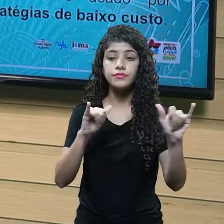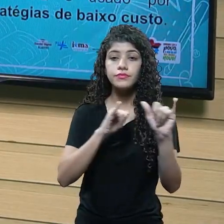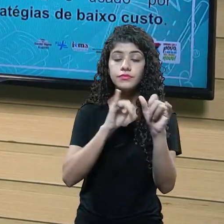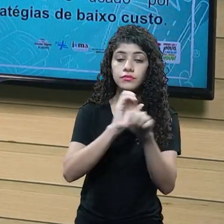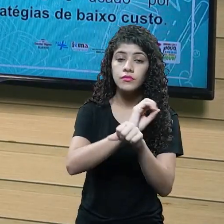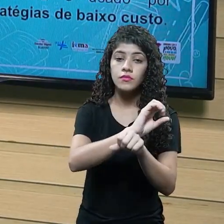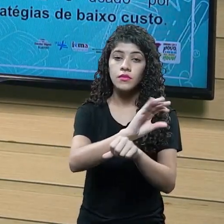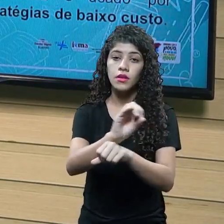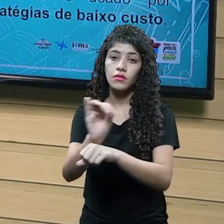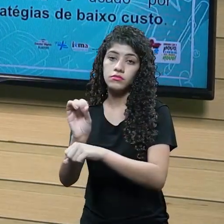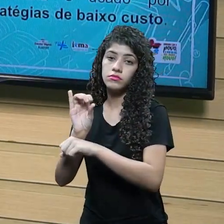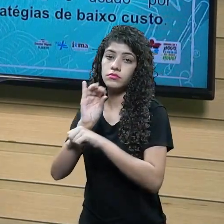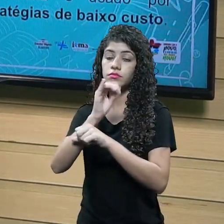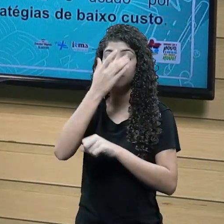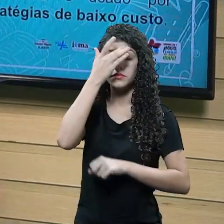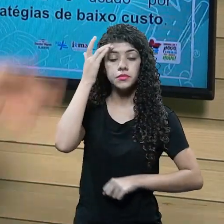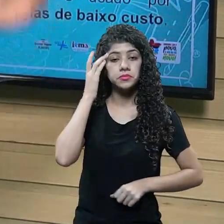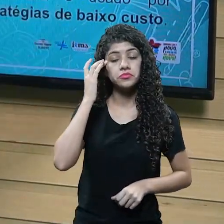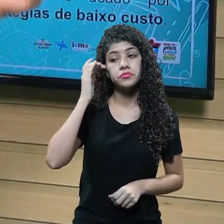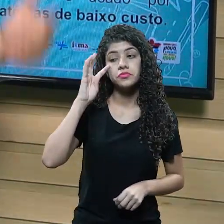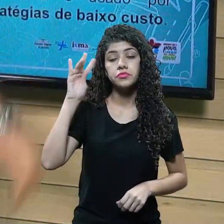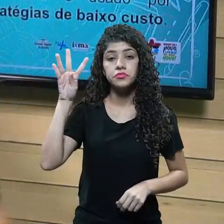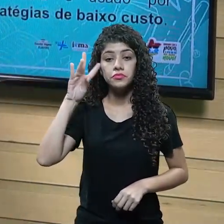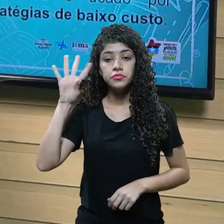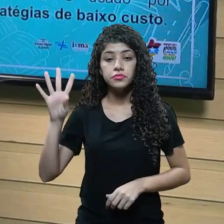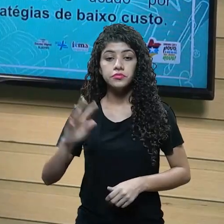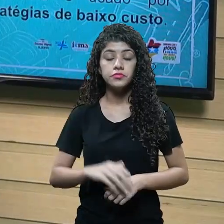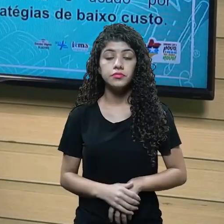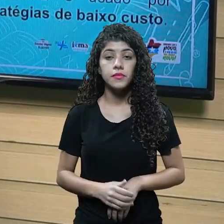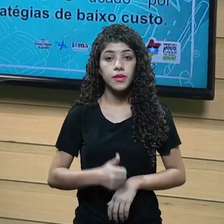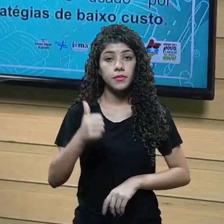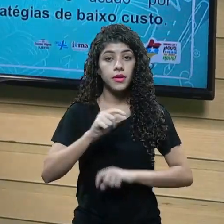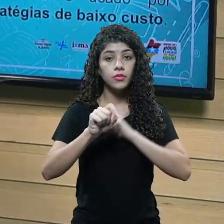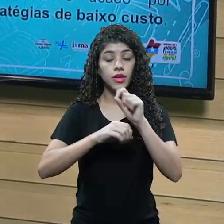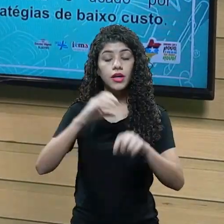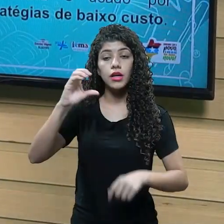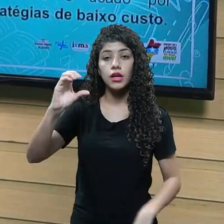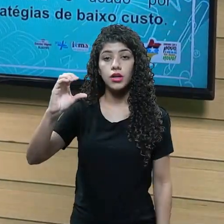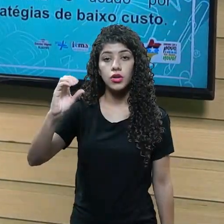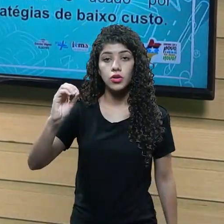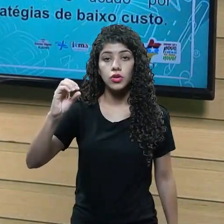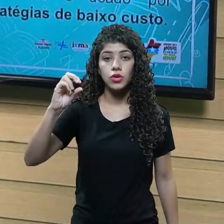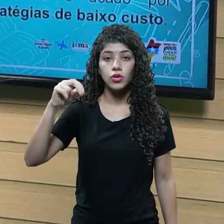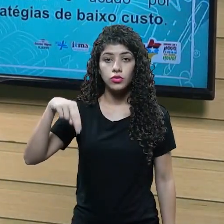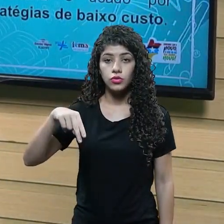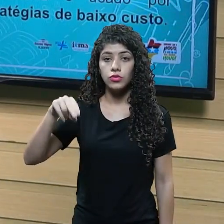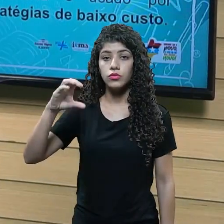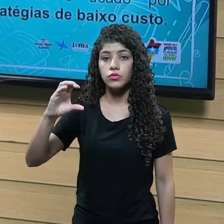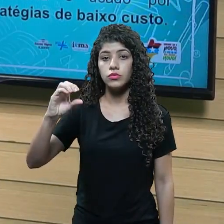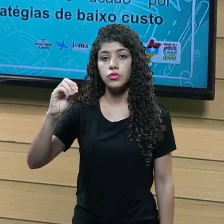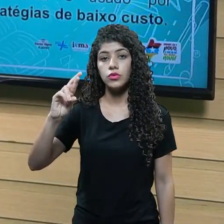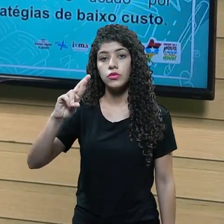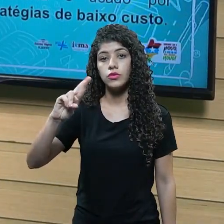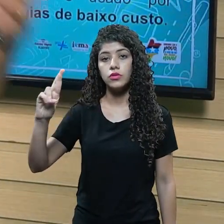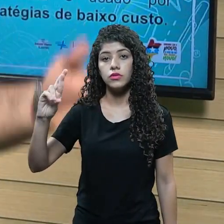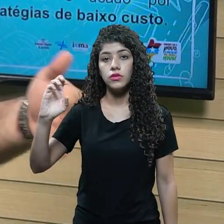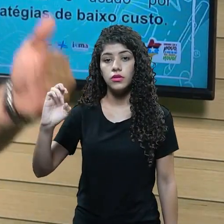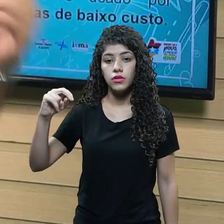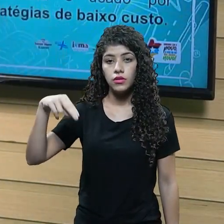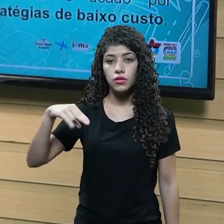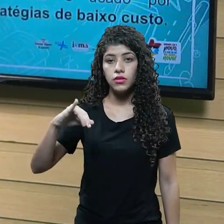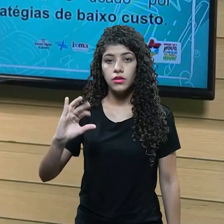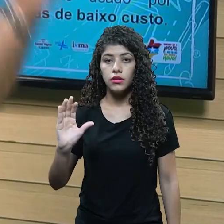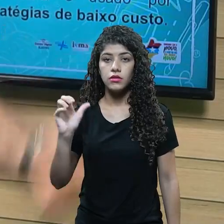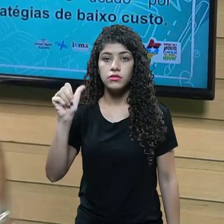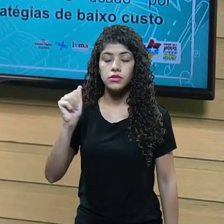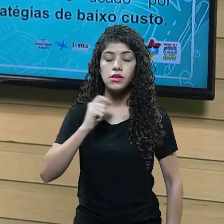e a fácil distração das pessoas. Tá? Primeiro, a concorrência. Primeiro ponto do grande marketing é tentar alcançar a